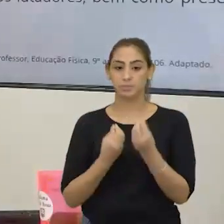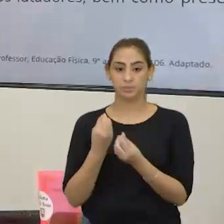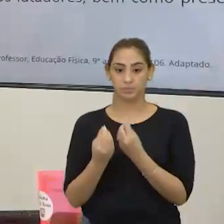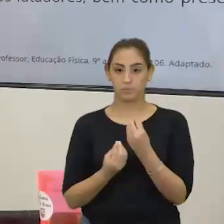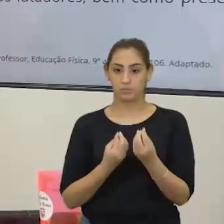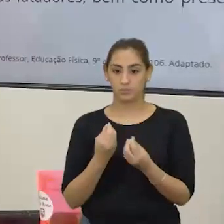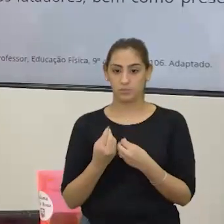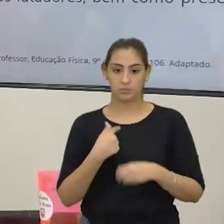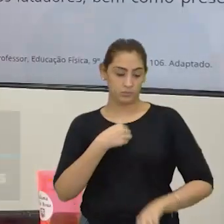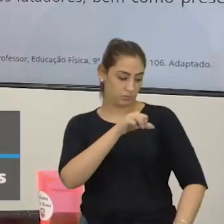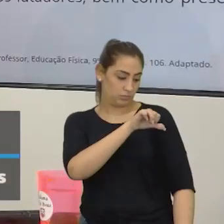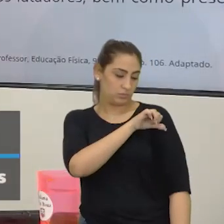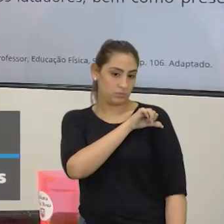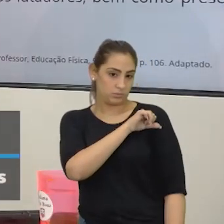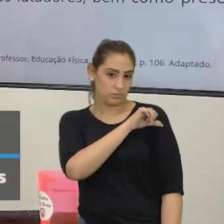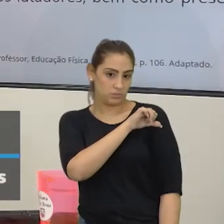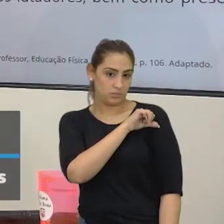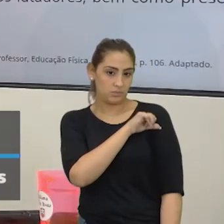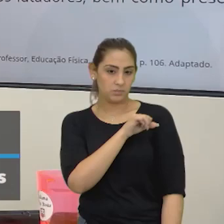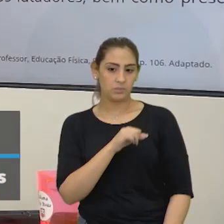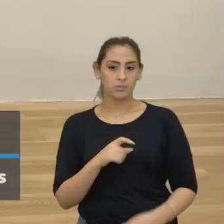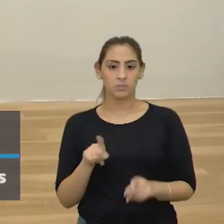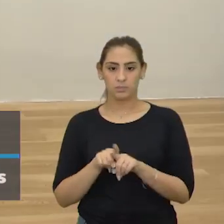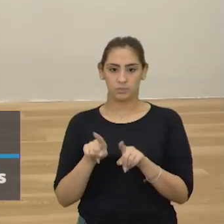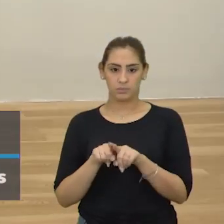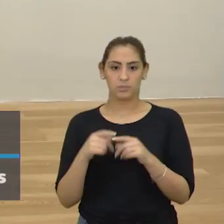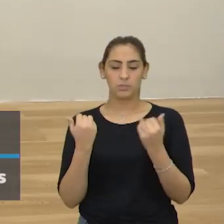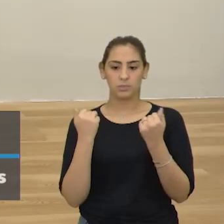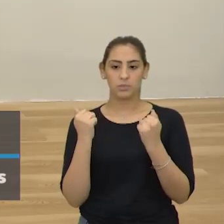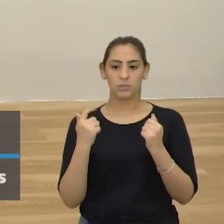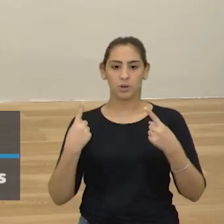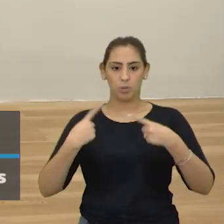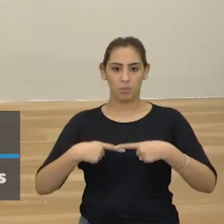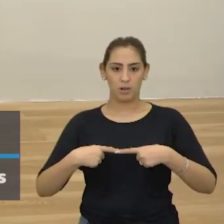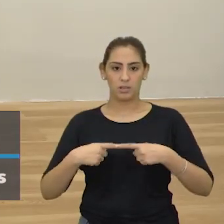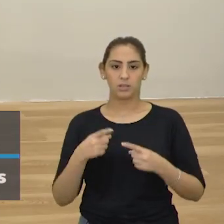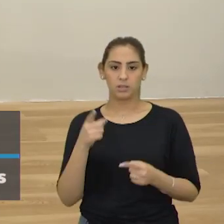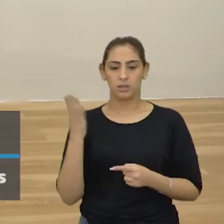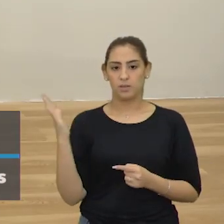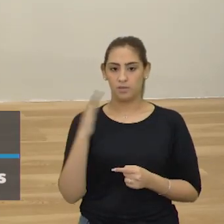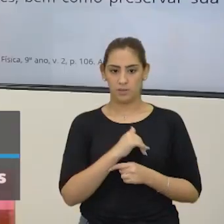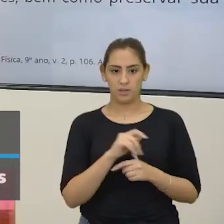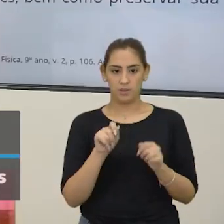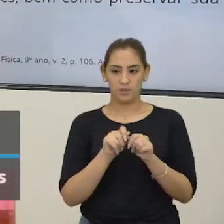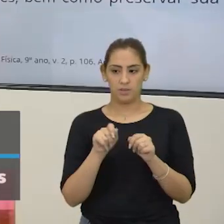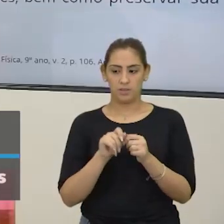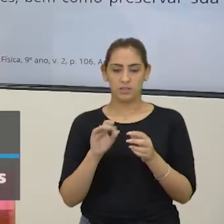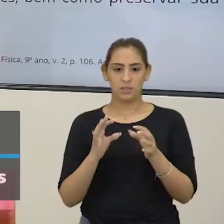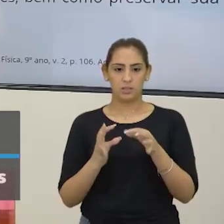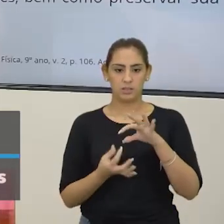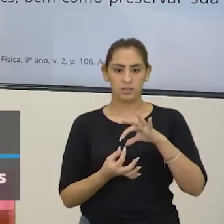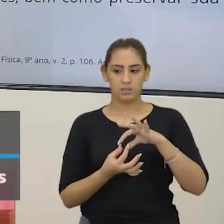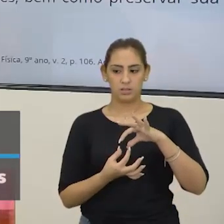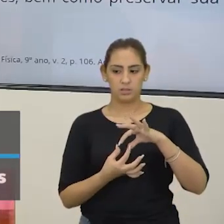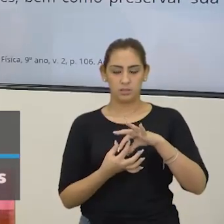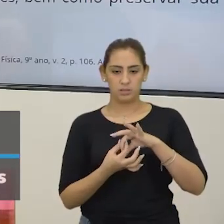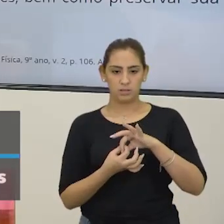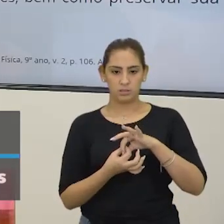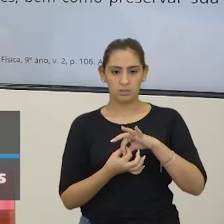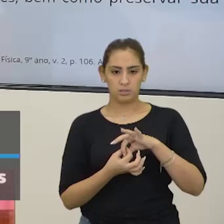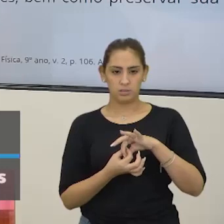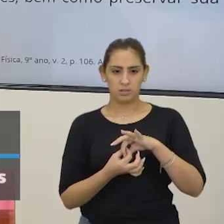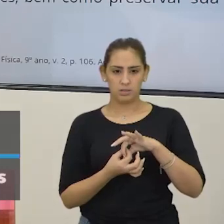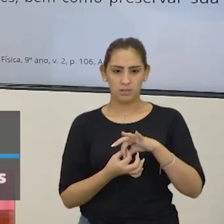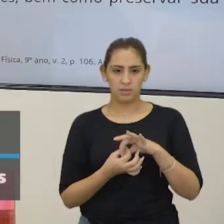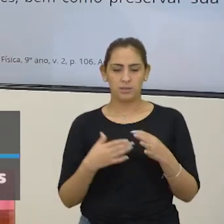tratamos no 9º ano dos esportes de combate, eles vêm fazendo aí um paralelo das